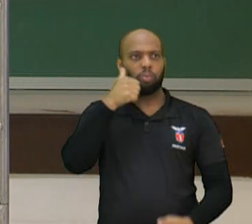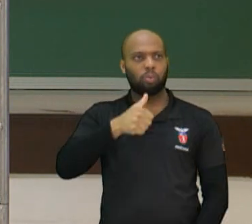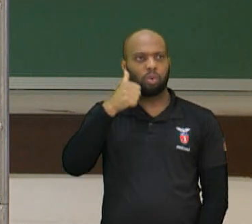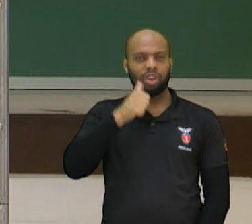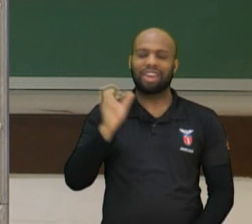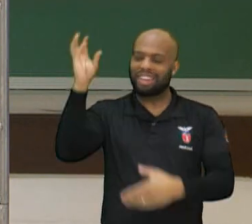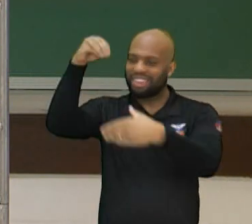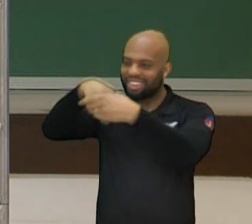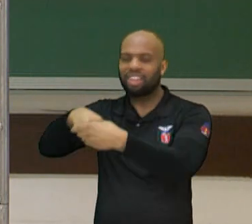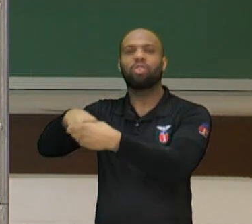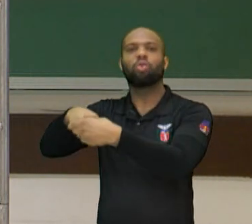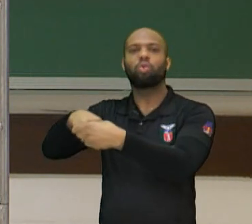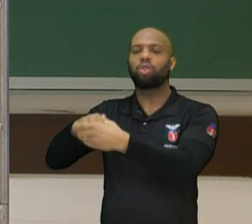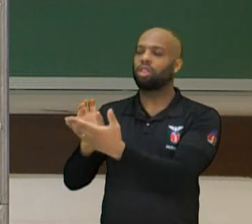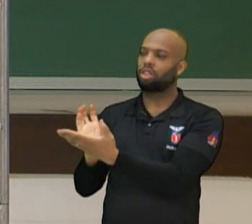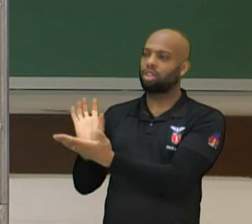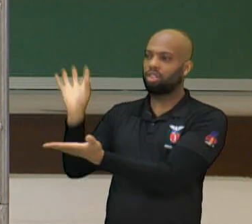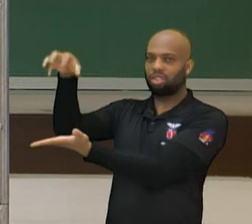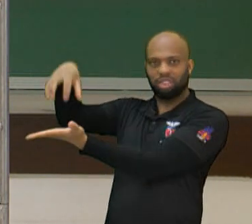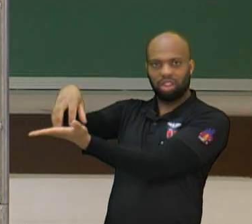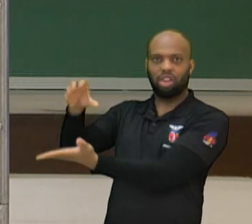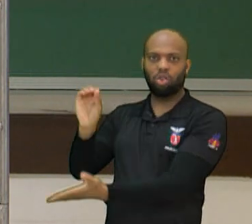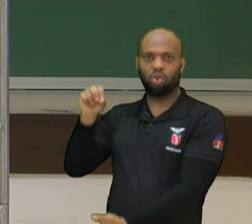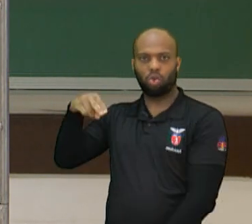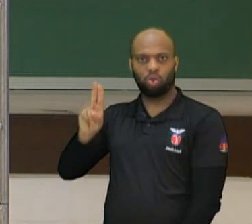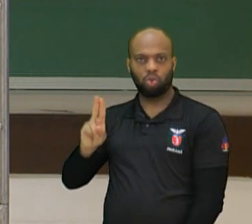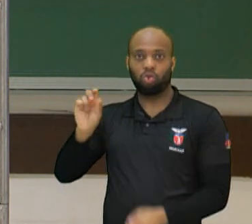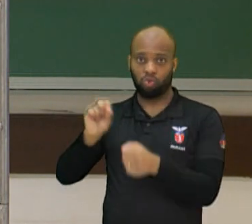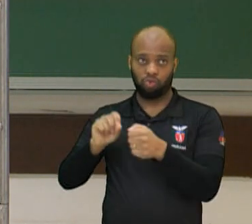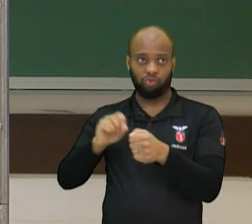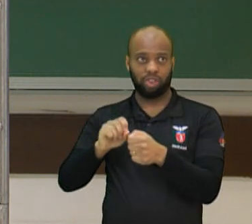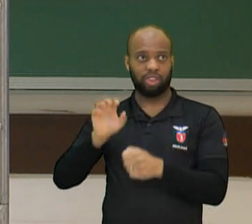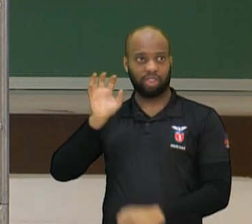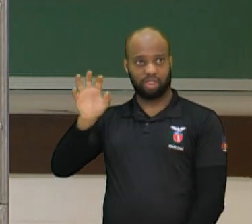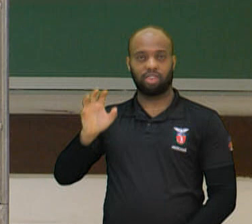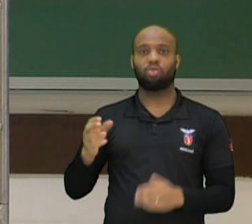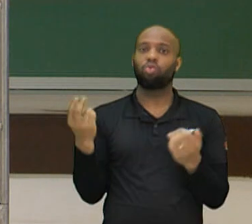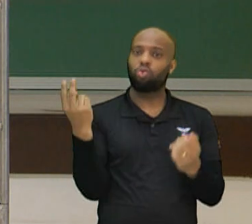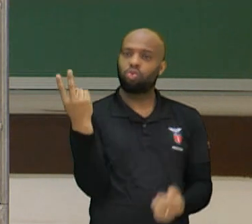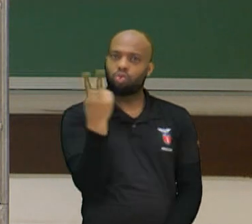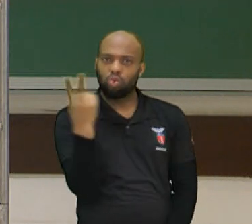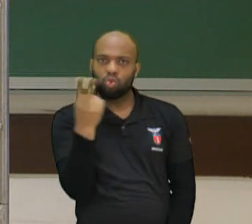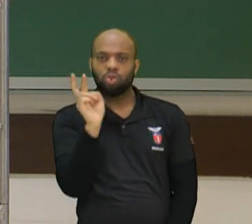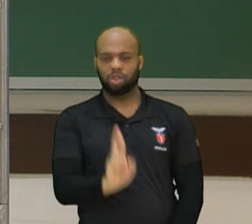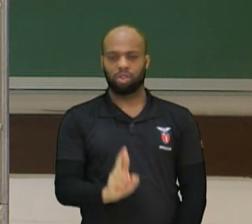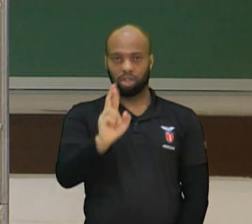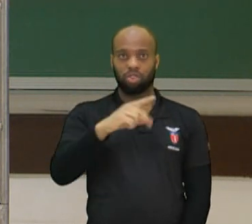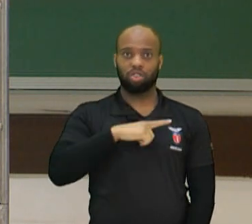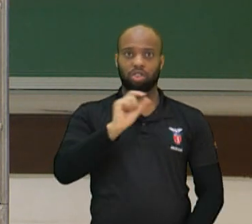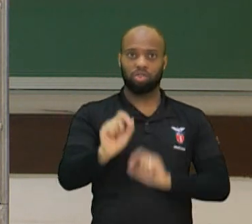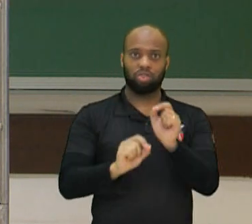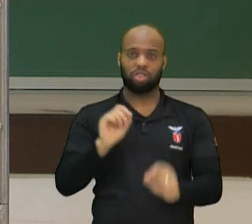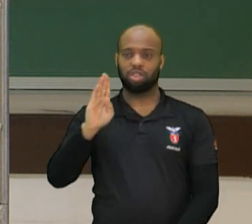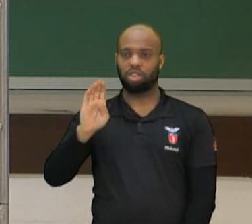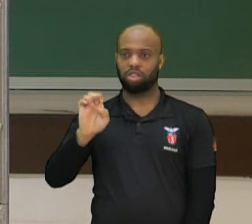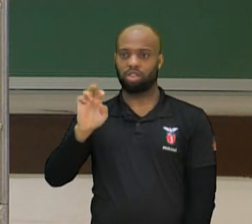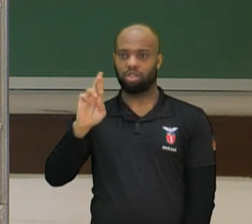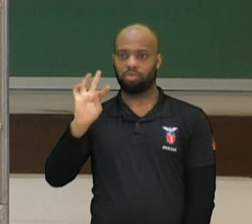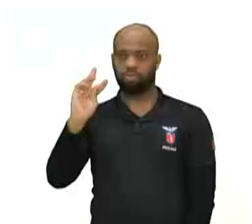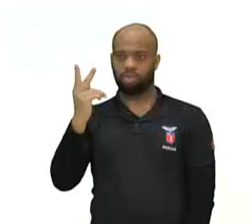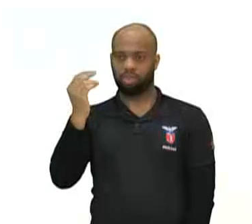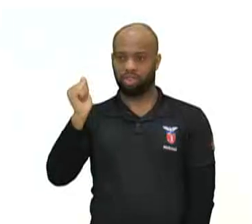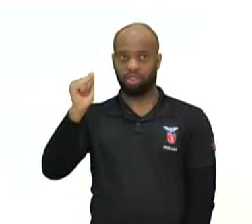na ONU levantou essa bandeira. Ao lado dessas duas representantes, Berta Lutz no